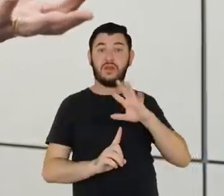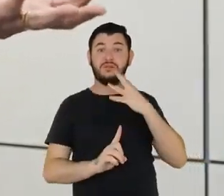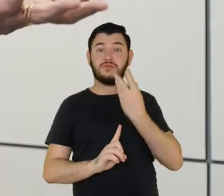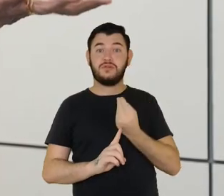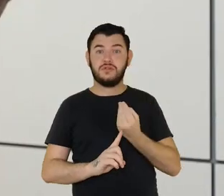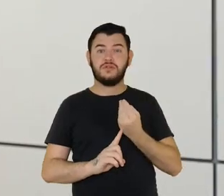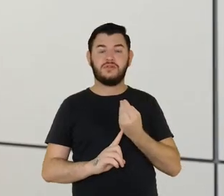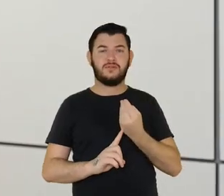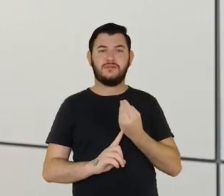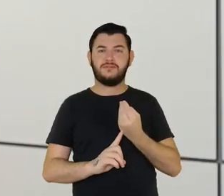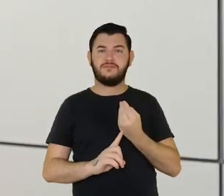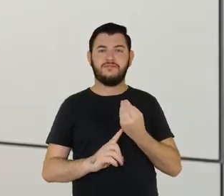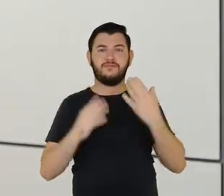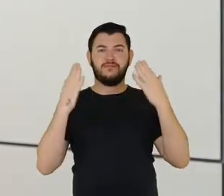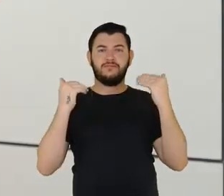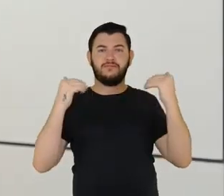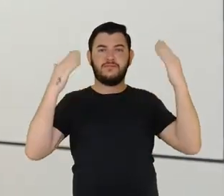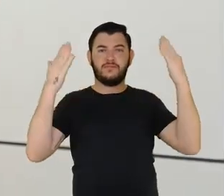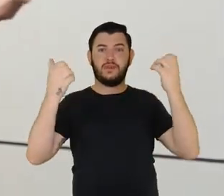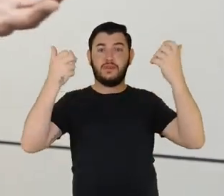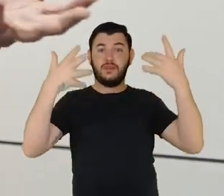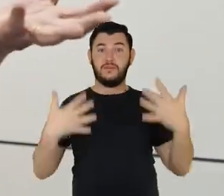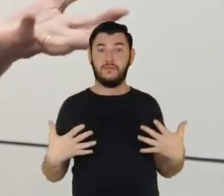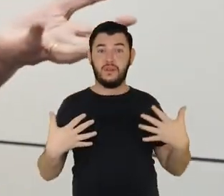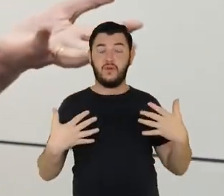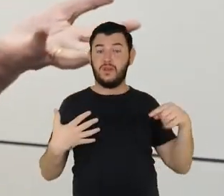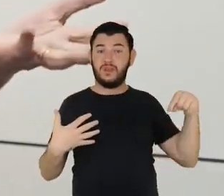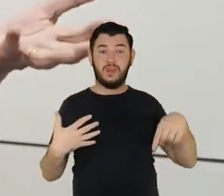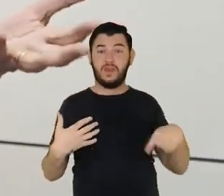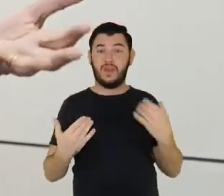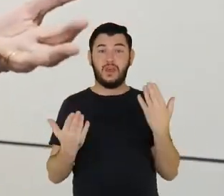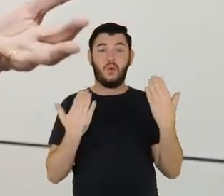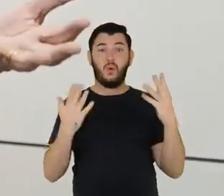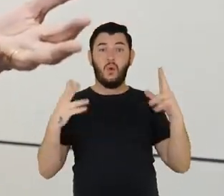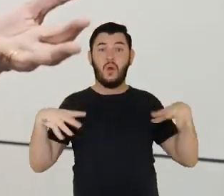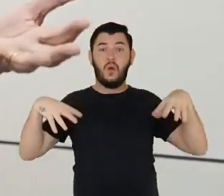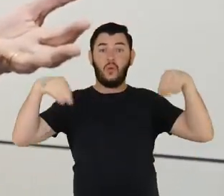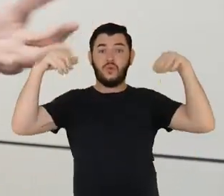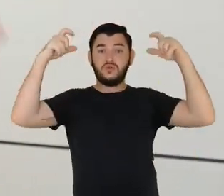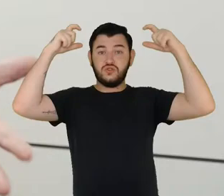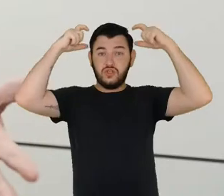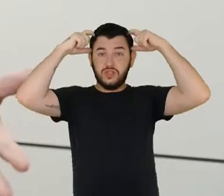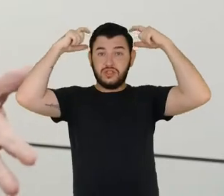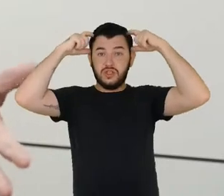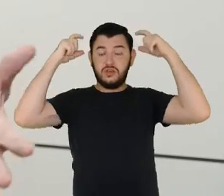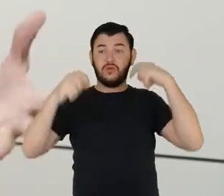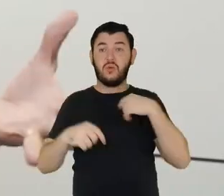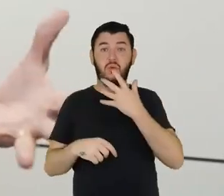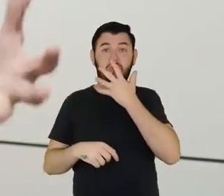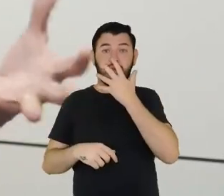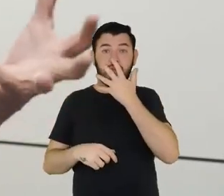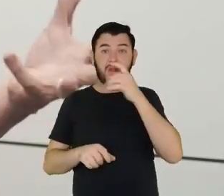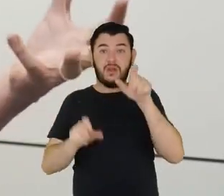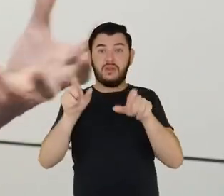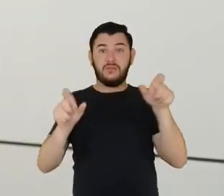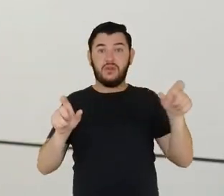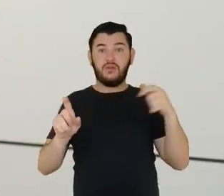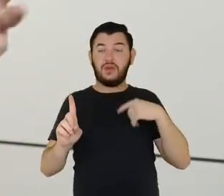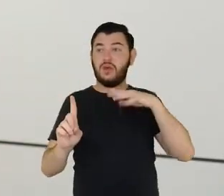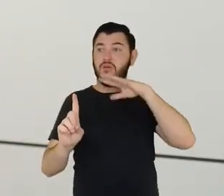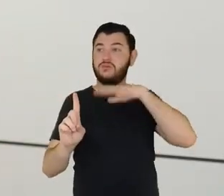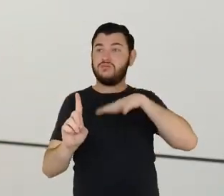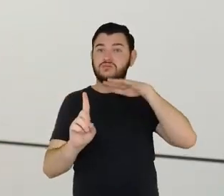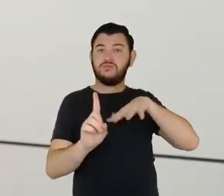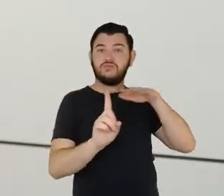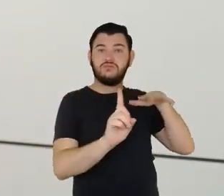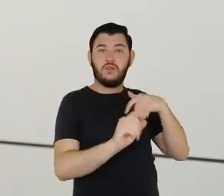numa Disney. Eu tô vendo meus ídolos todos na minha frente. Imagina só. E ela ganha. Eu, na hora que eu tava em